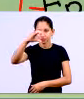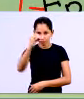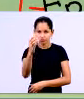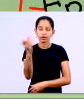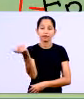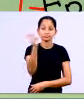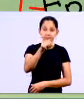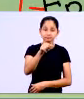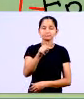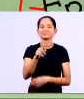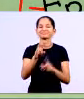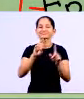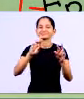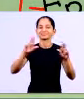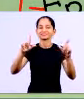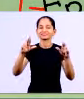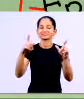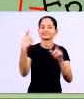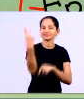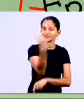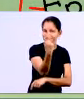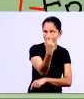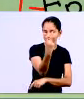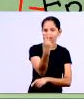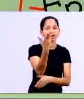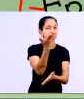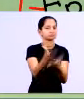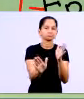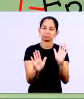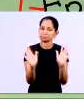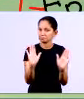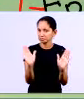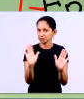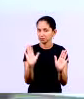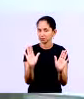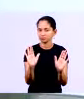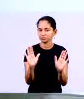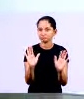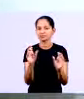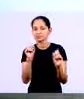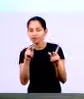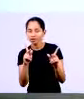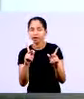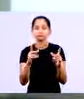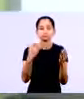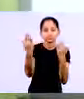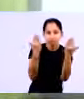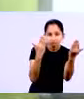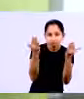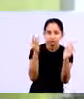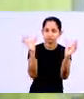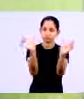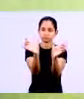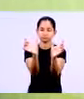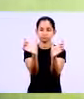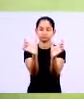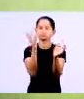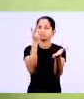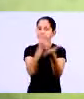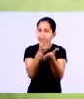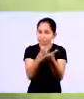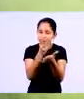justamente na dezena. Então, não tem mais acento. Não tem mais acento. Unidade, dezena, centena.